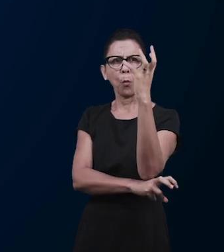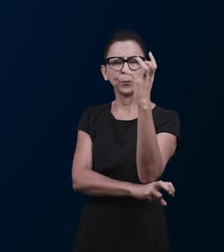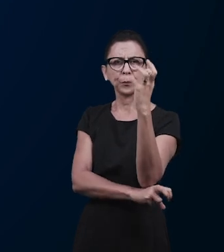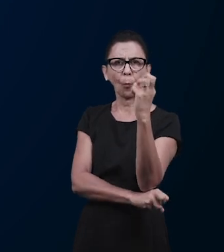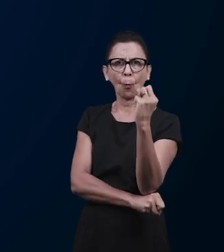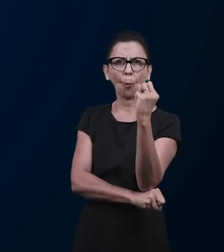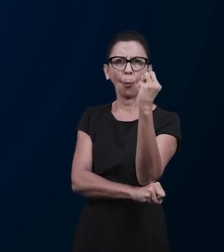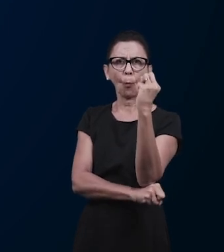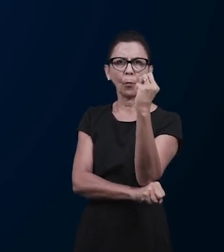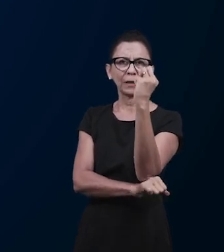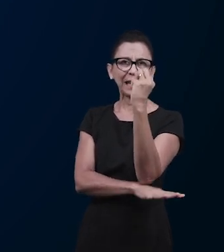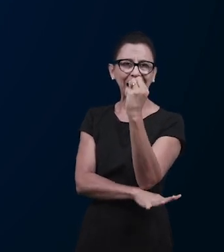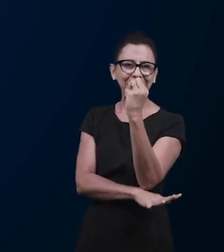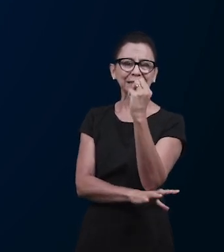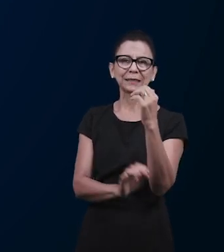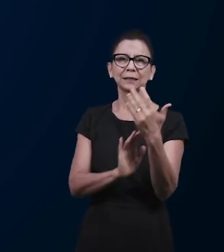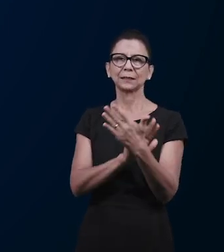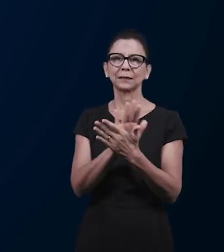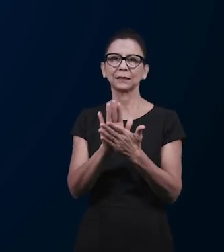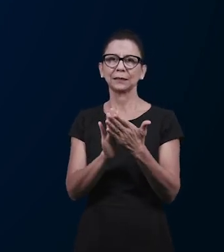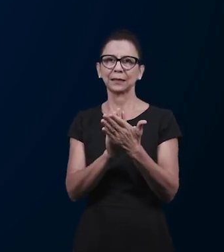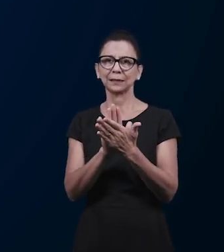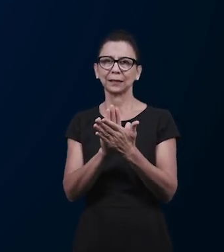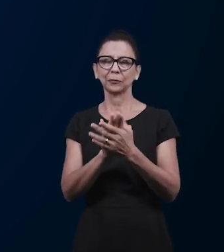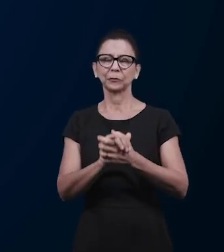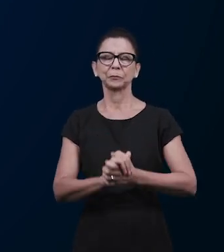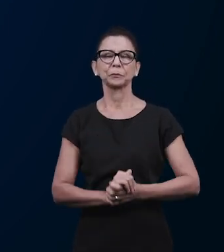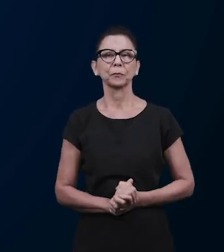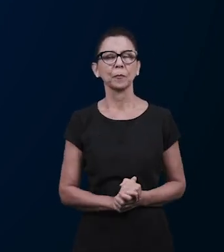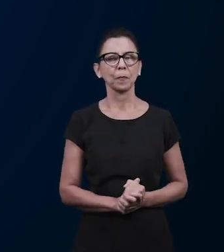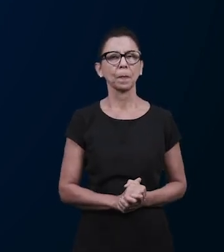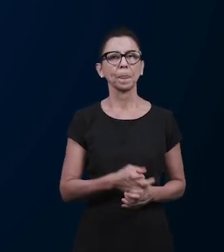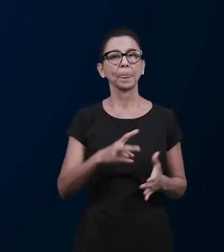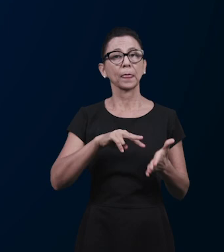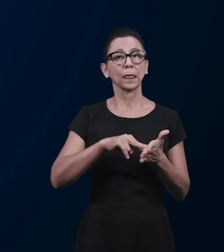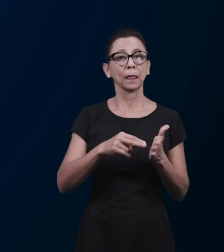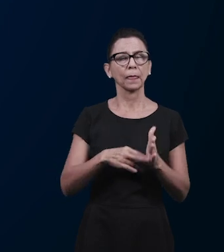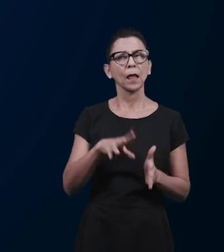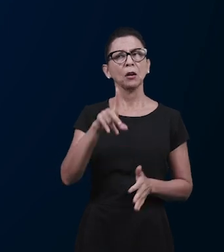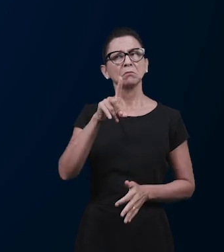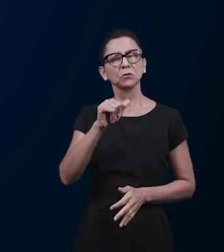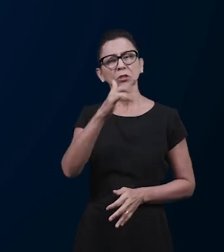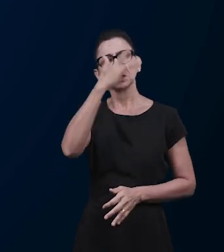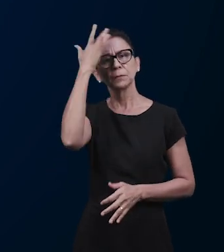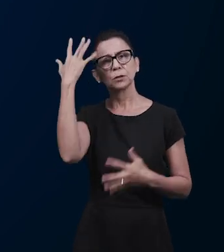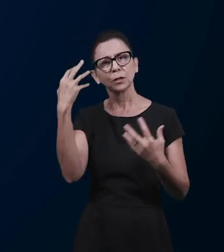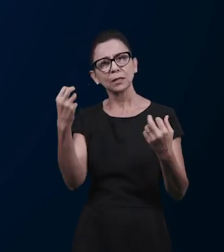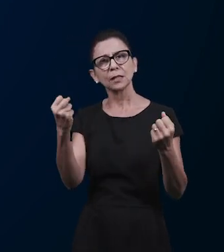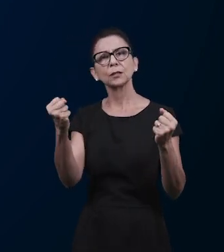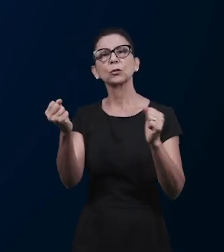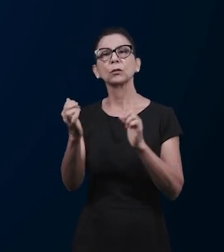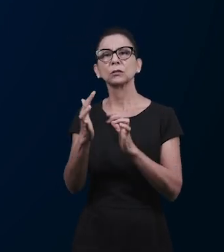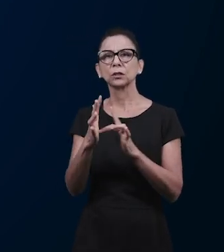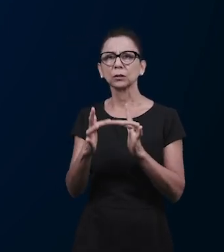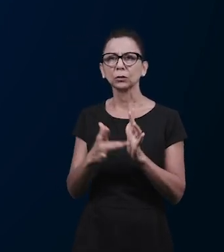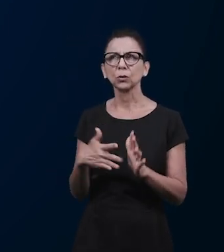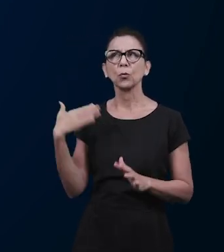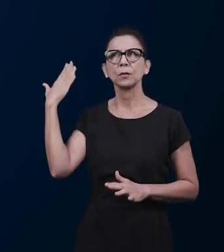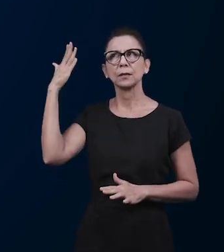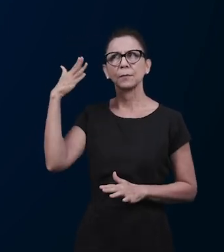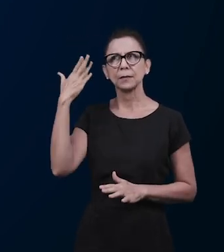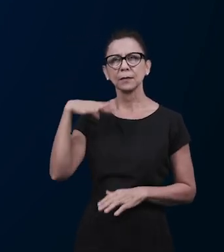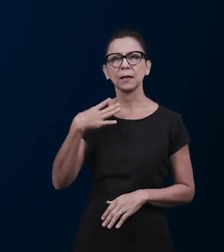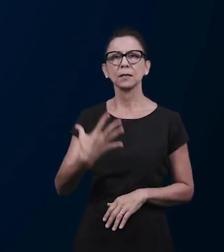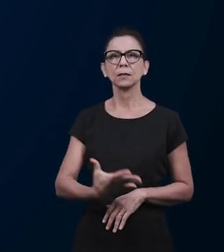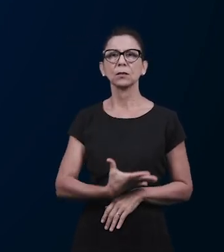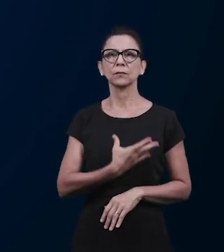sentido profético fala daquele que um dia recebeu a palavra de Deus e aceitou de bom grado, mas por não buscar